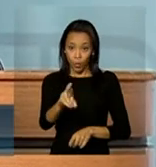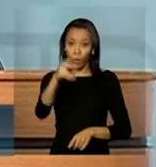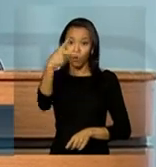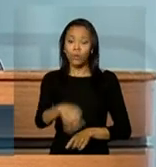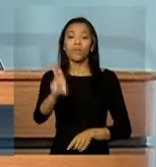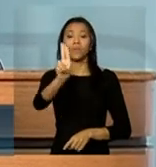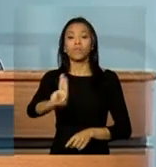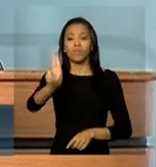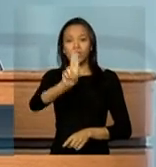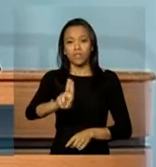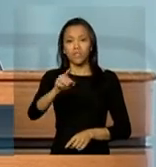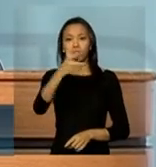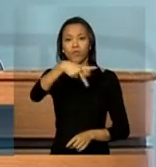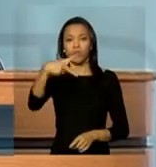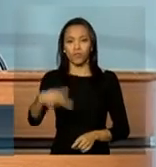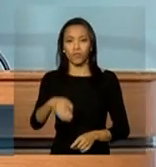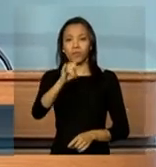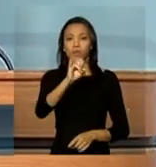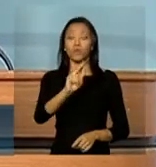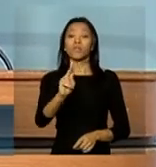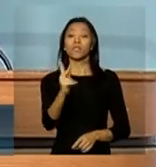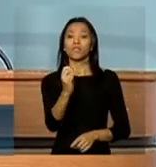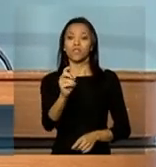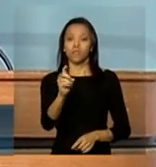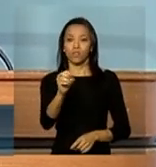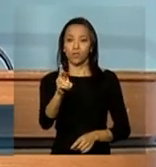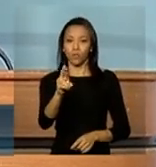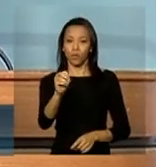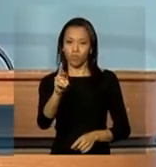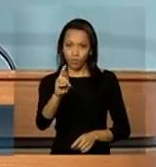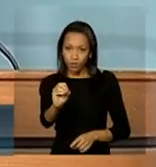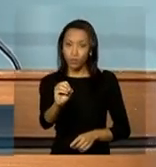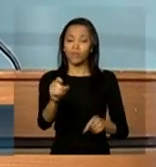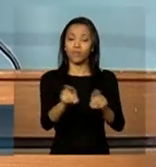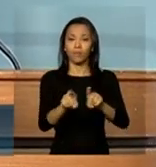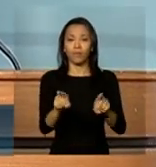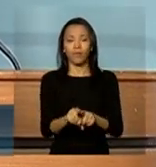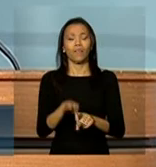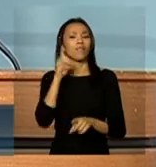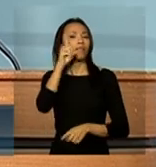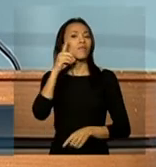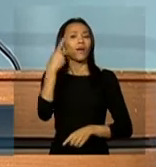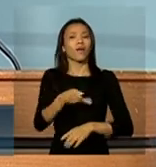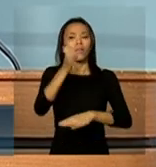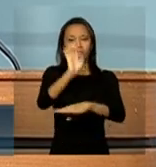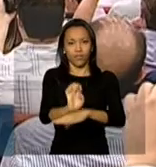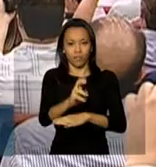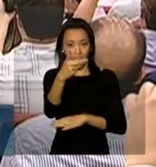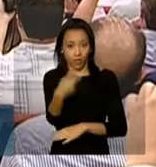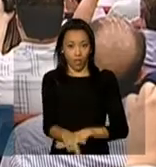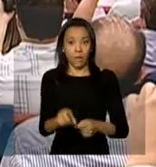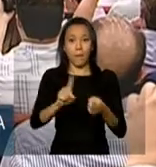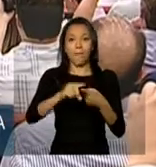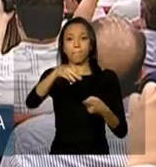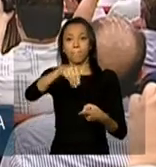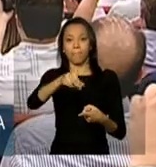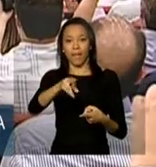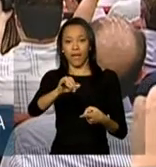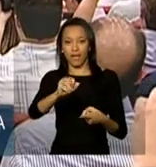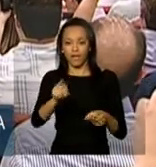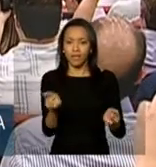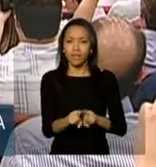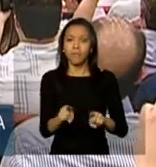Sul, professor Isidoro Zorzi, deputados estaduais de Caxias do Sul, Maria Helena